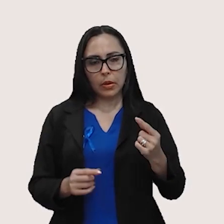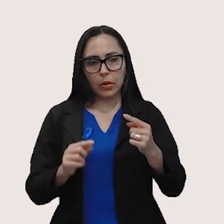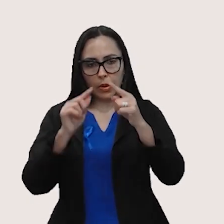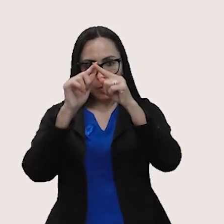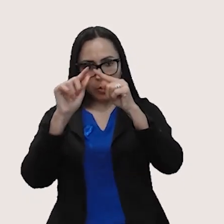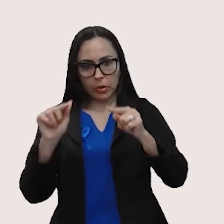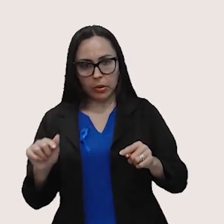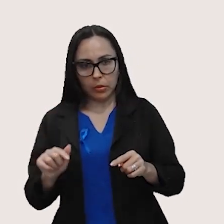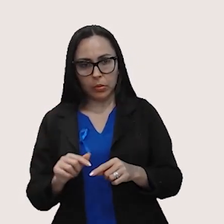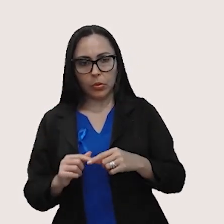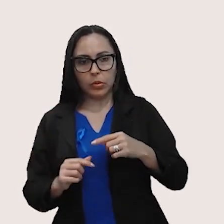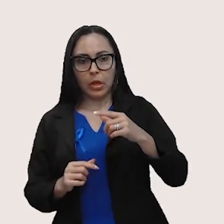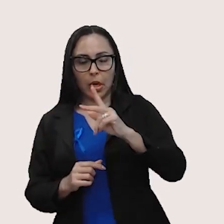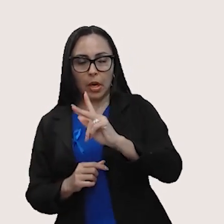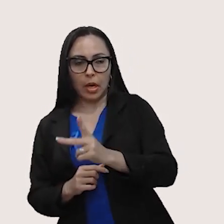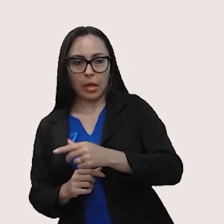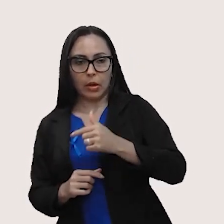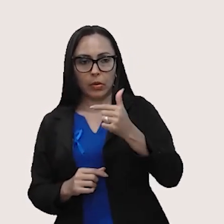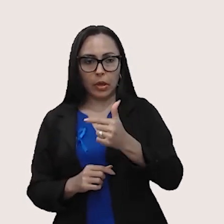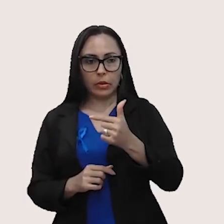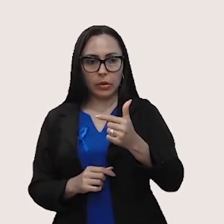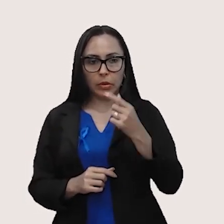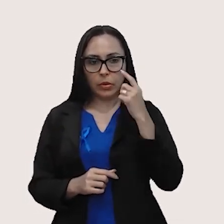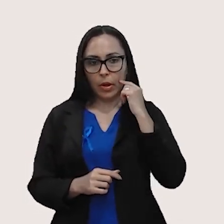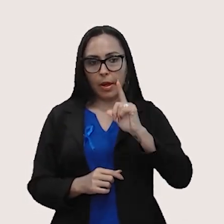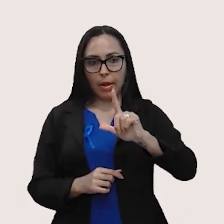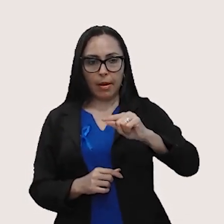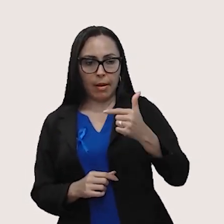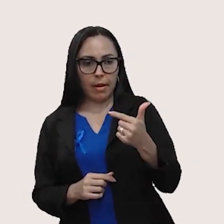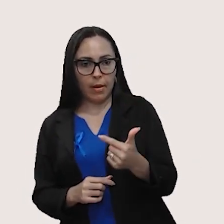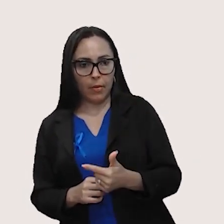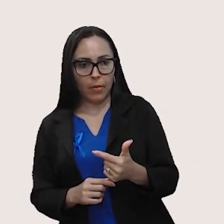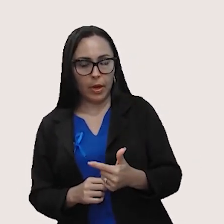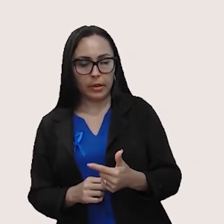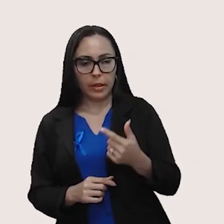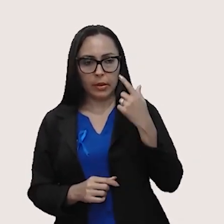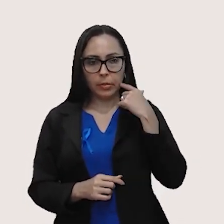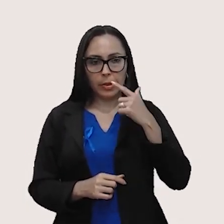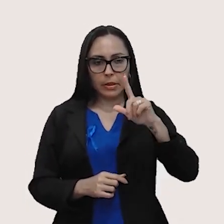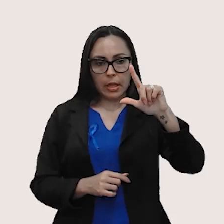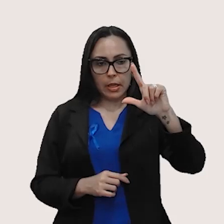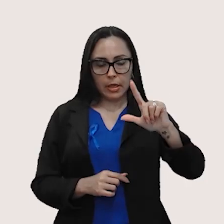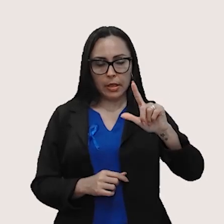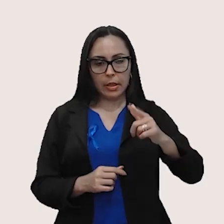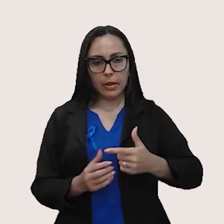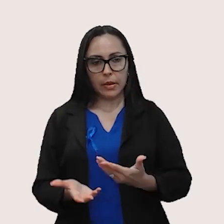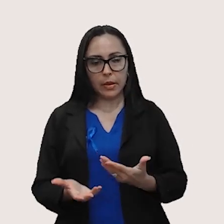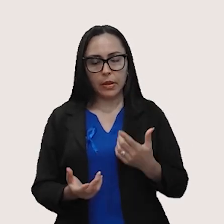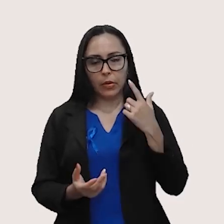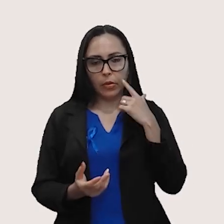é igual a cateto ao quadrado mais cateto ao quadrado. Ou seja, olha só, vou fazer aqui em cima.